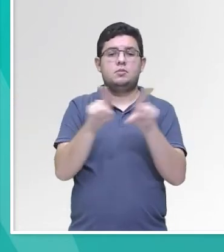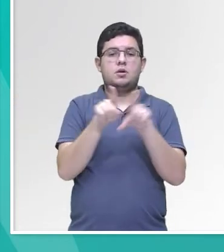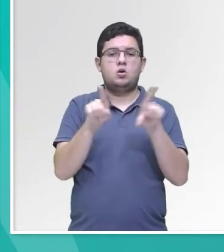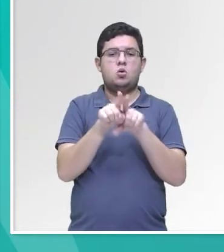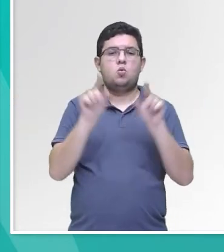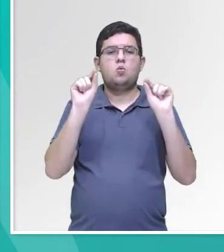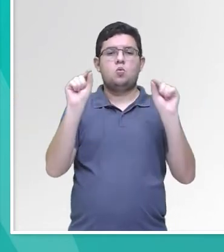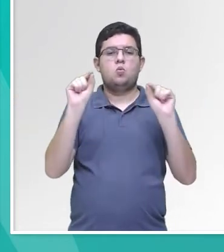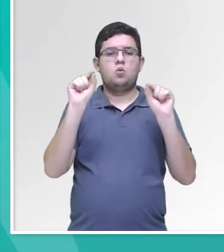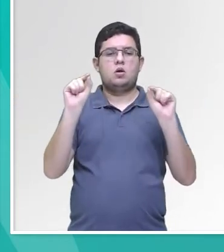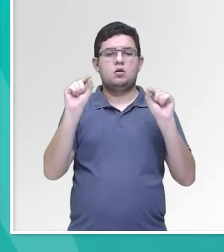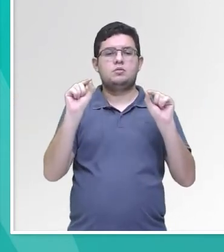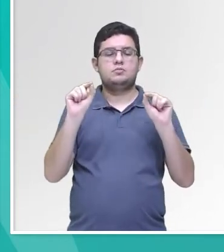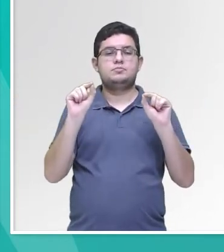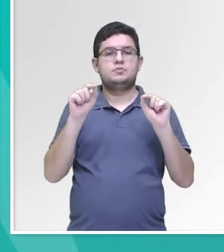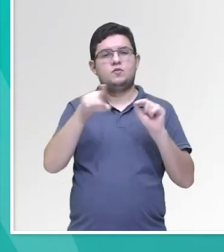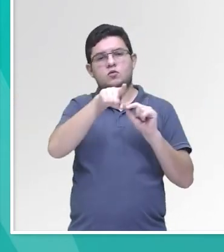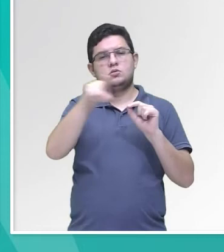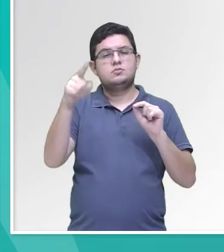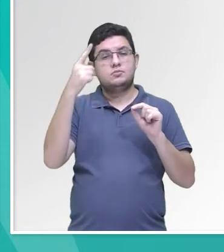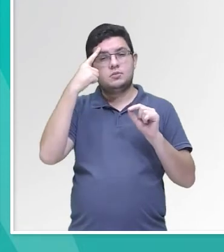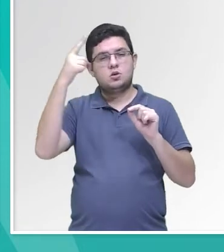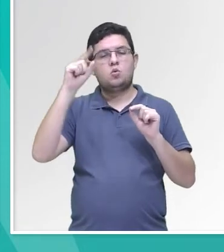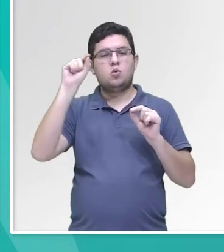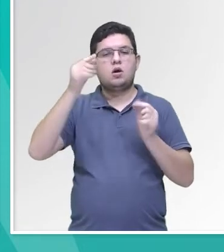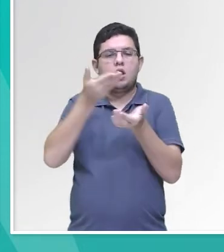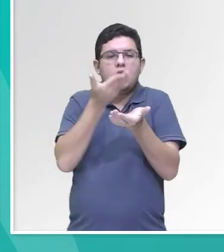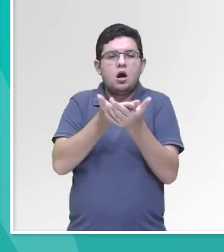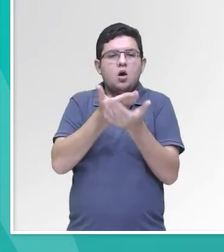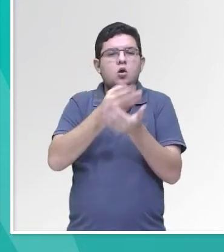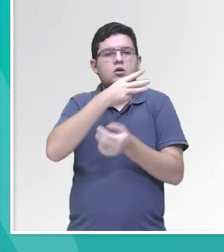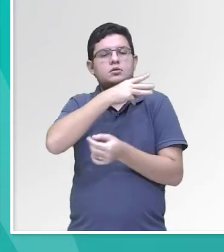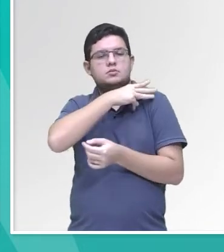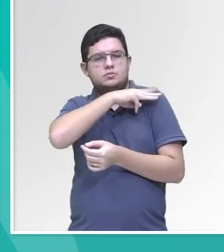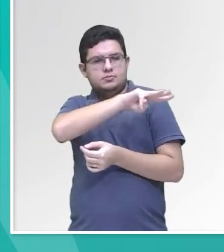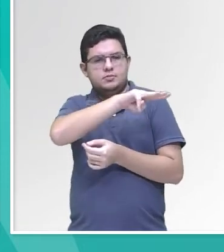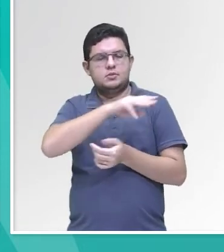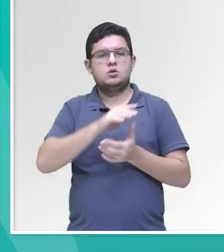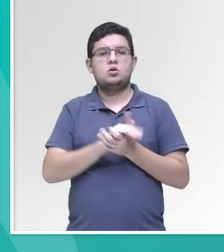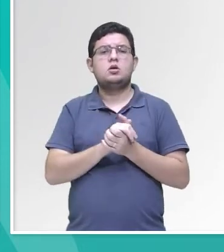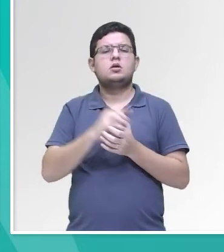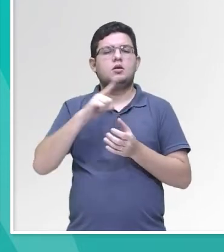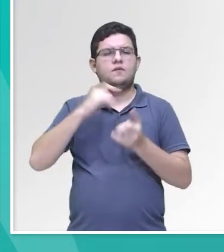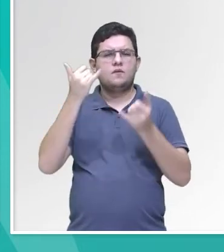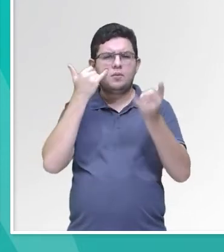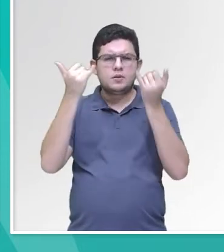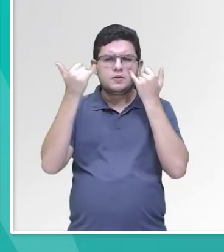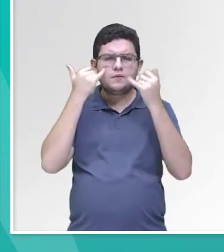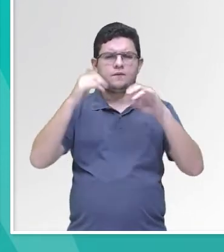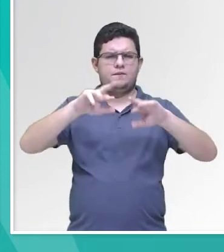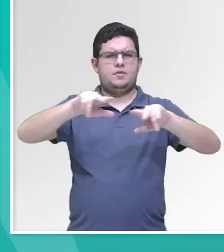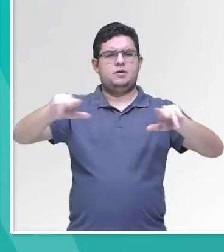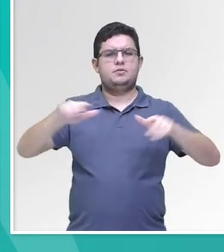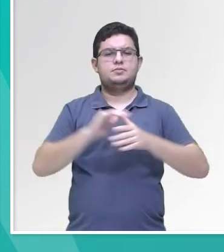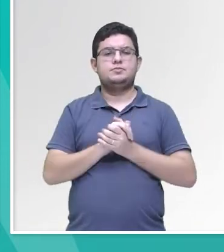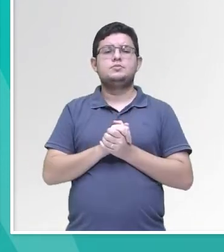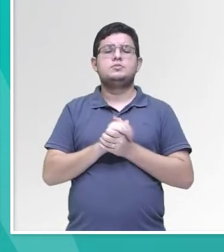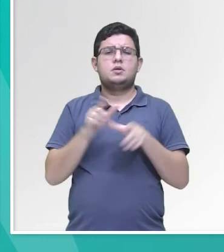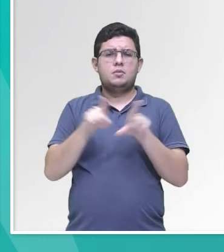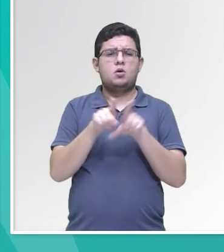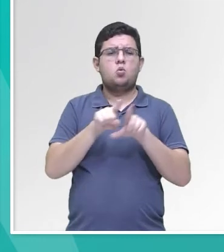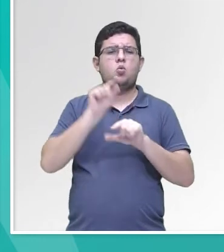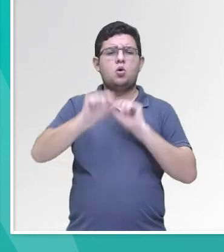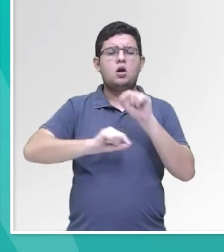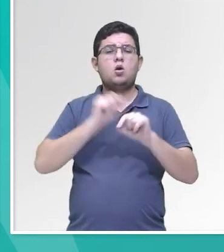a noção que nas aulas aqui do terceiro ano, tudo é informação. Eu também posso usar como argumentação o tal do